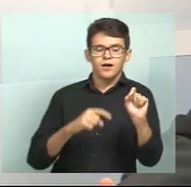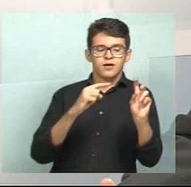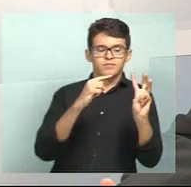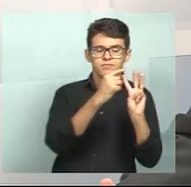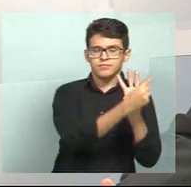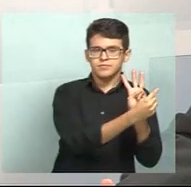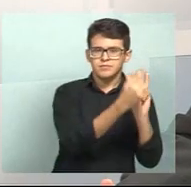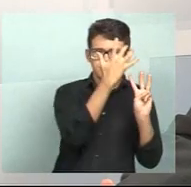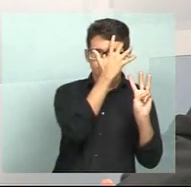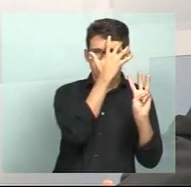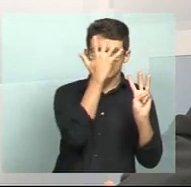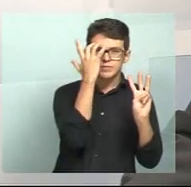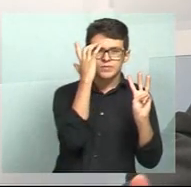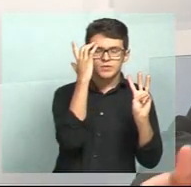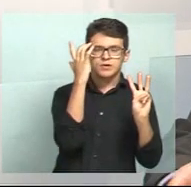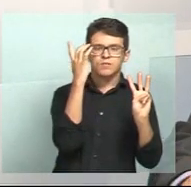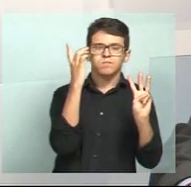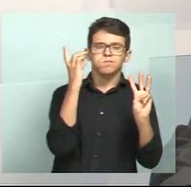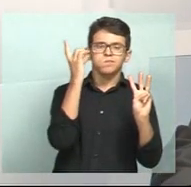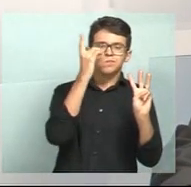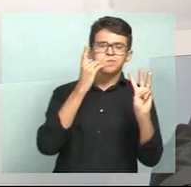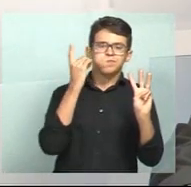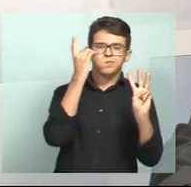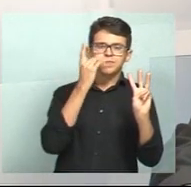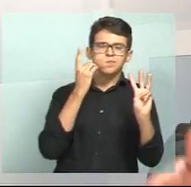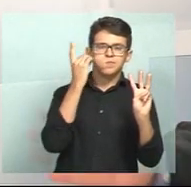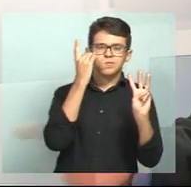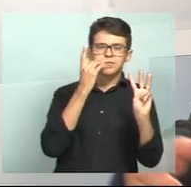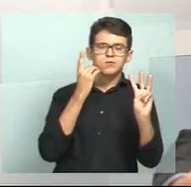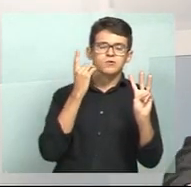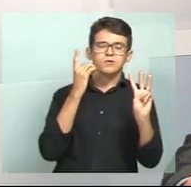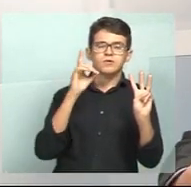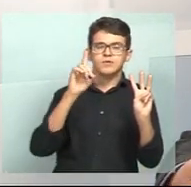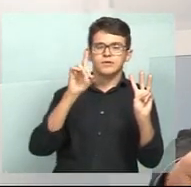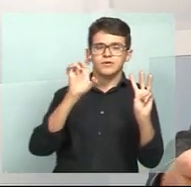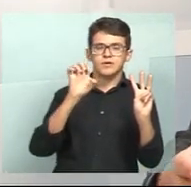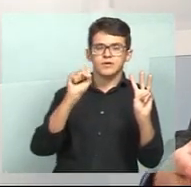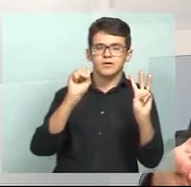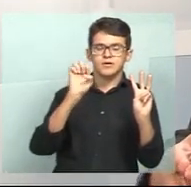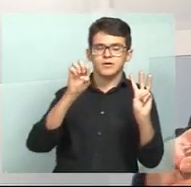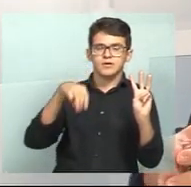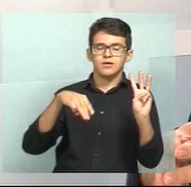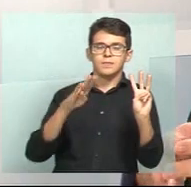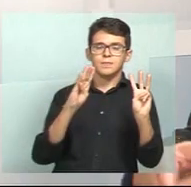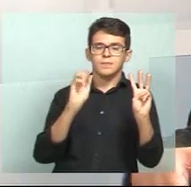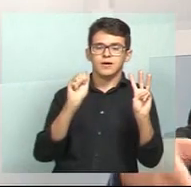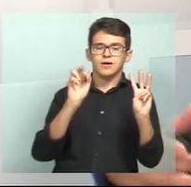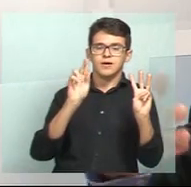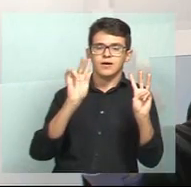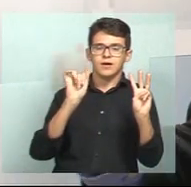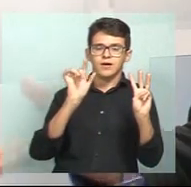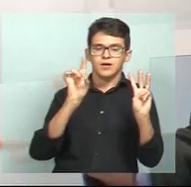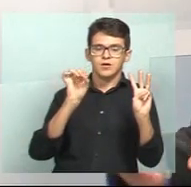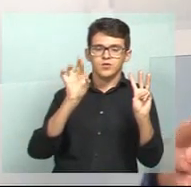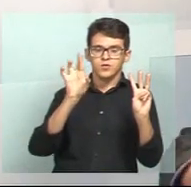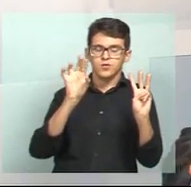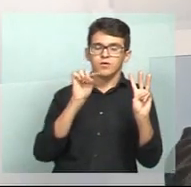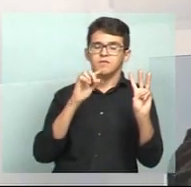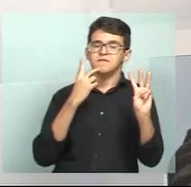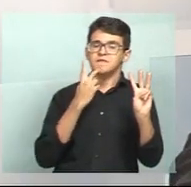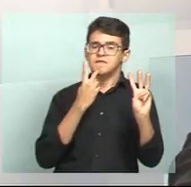desembarcadores, principalmente no segundo, ele relatou a pressão que eles sofreram de